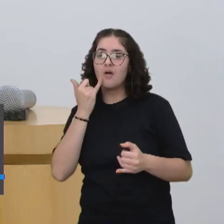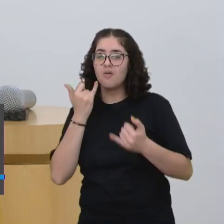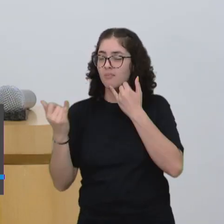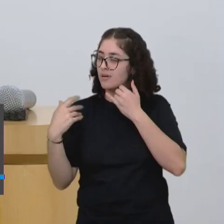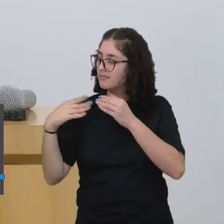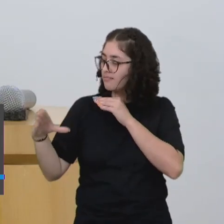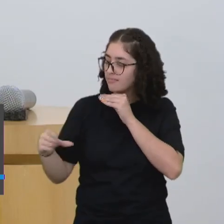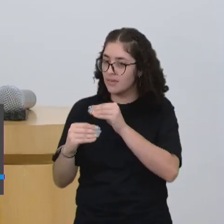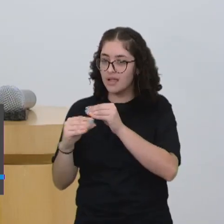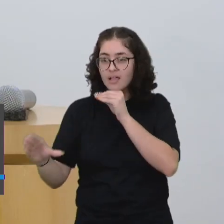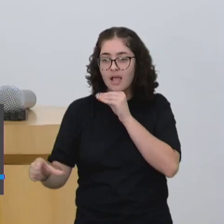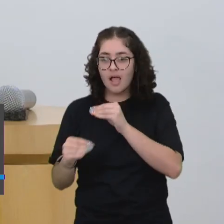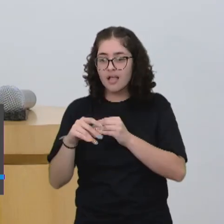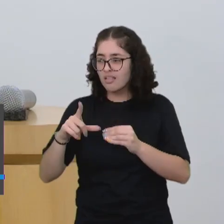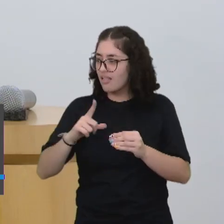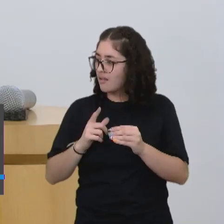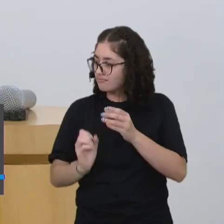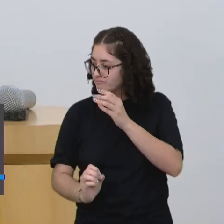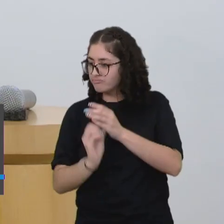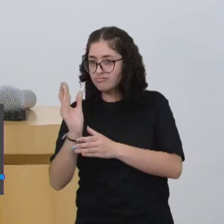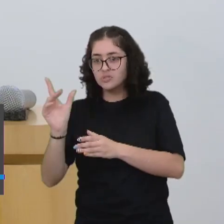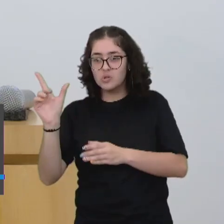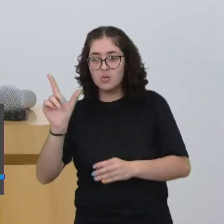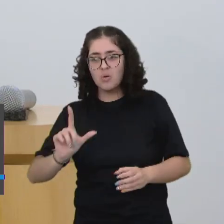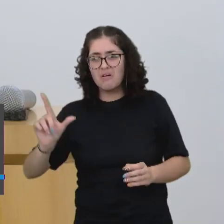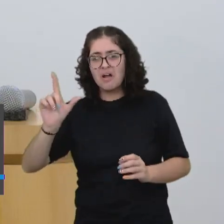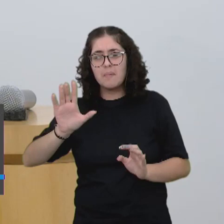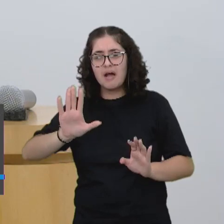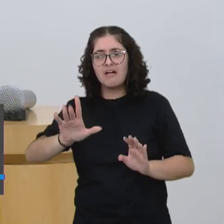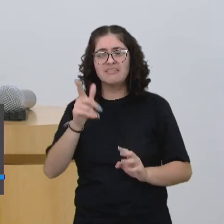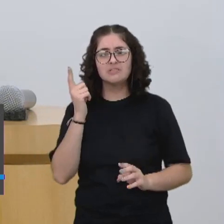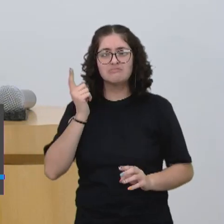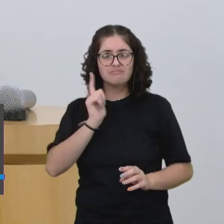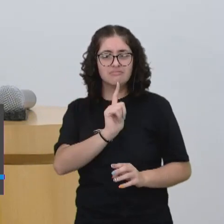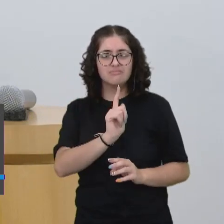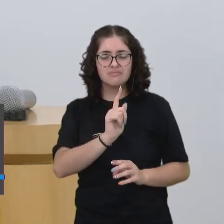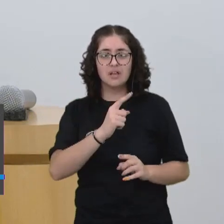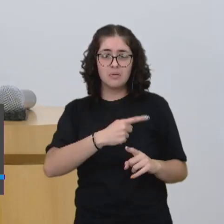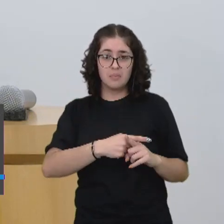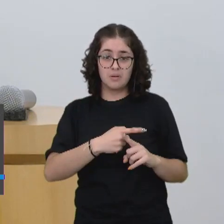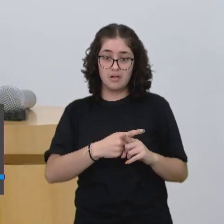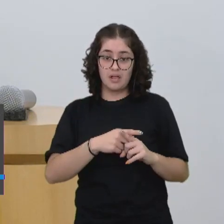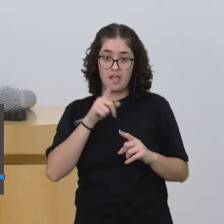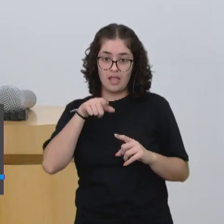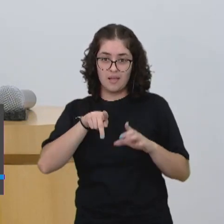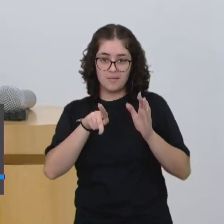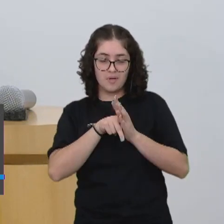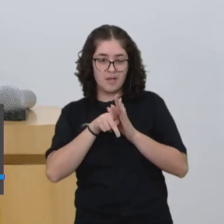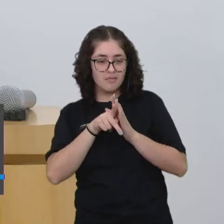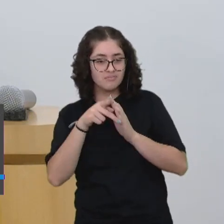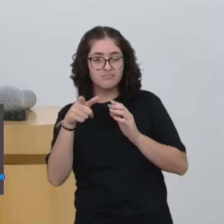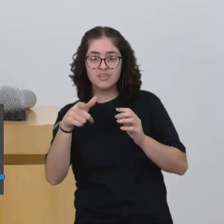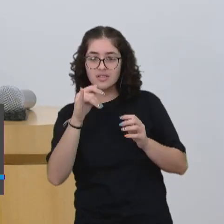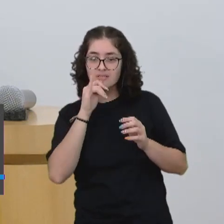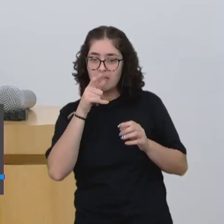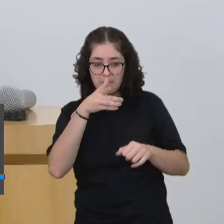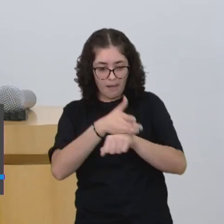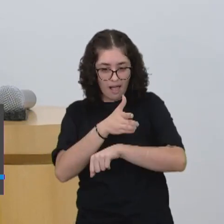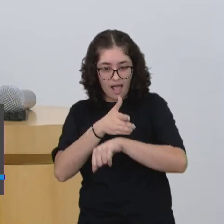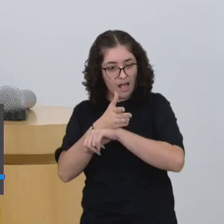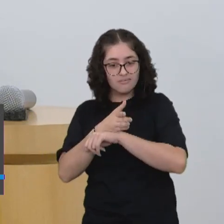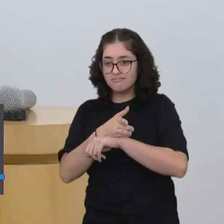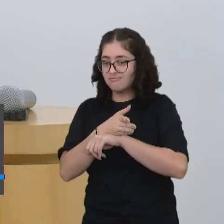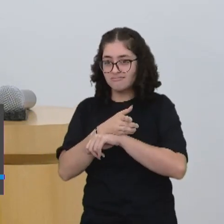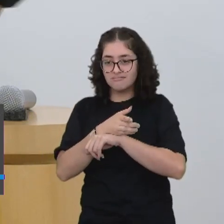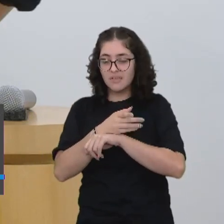informações e eu crio uma lógica. E como você não consegue, porque é uma transmissão, você não consegue participar